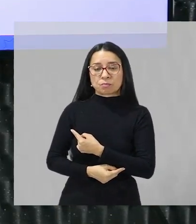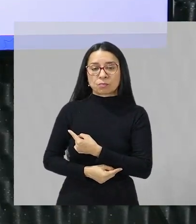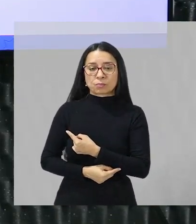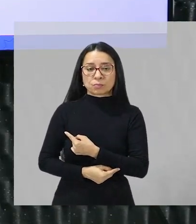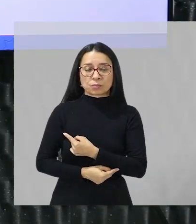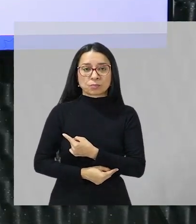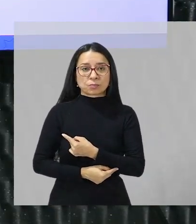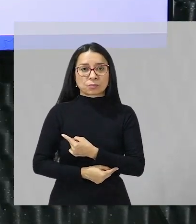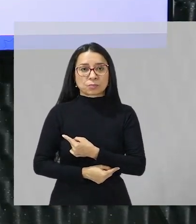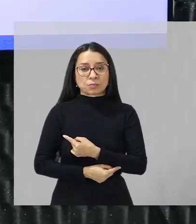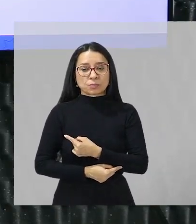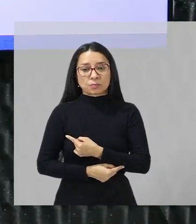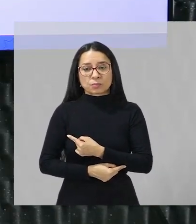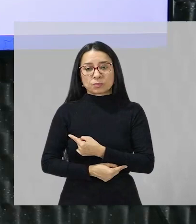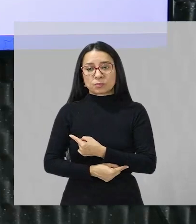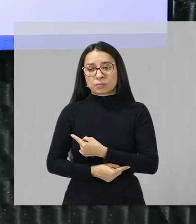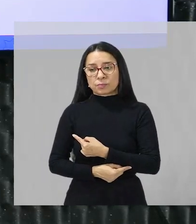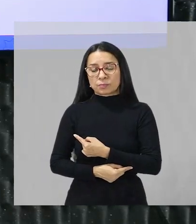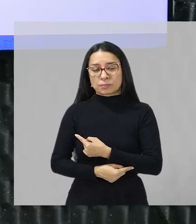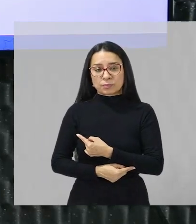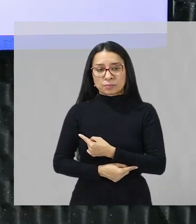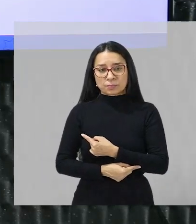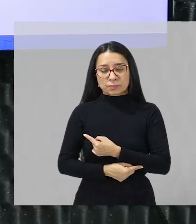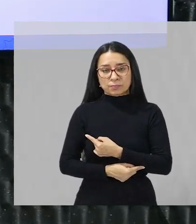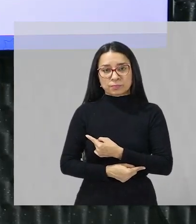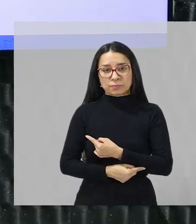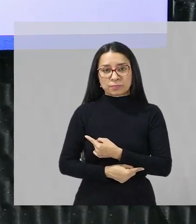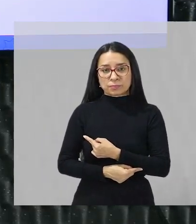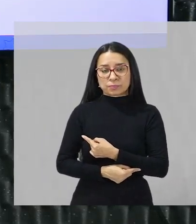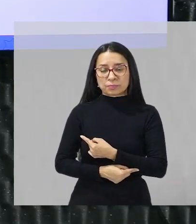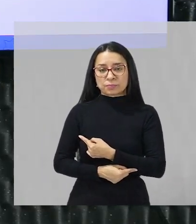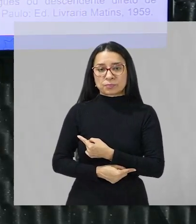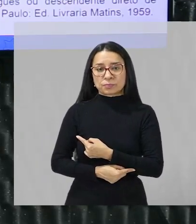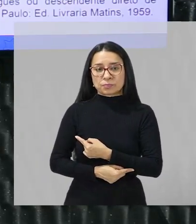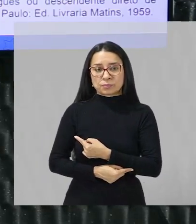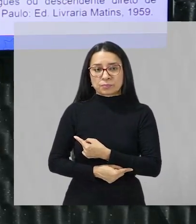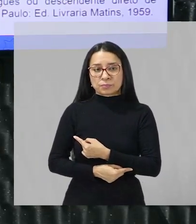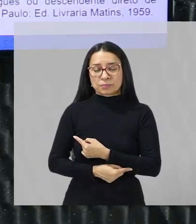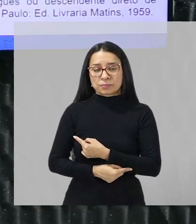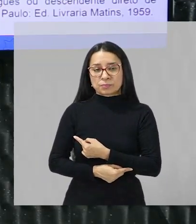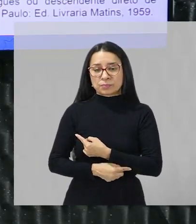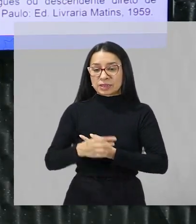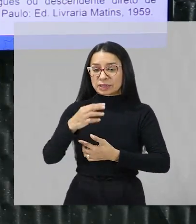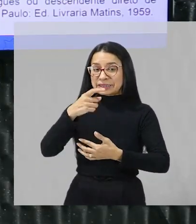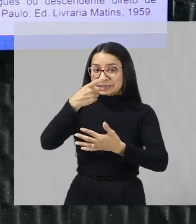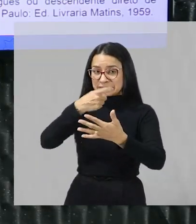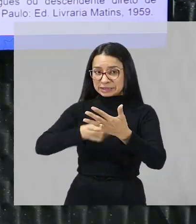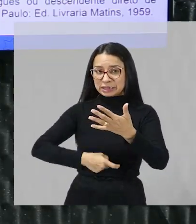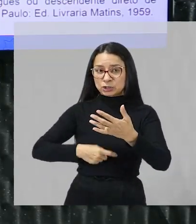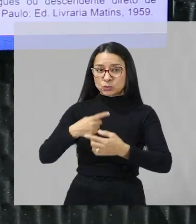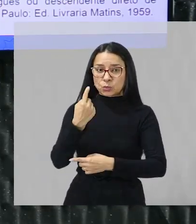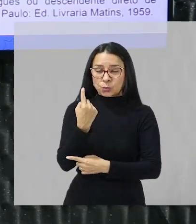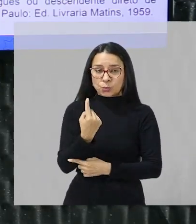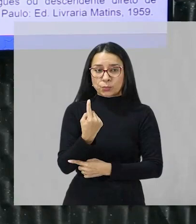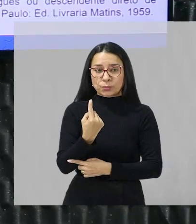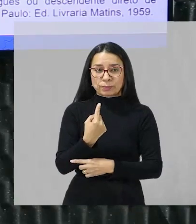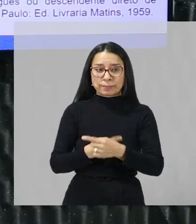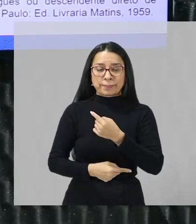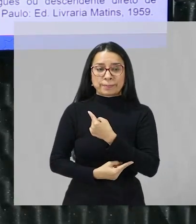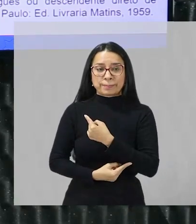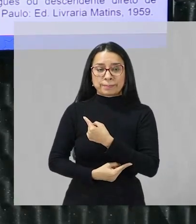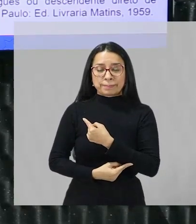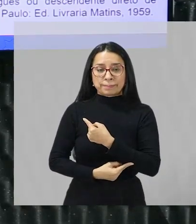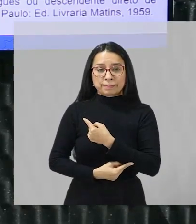mesma situação. Leia-os para responder a questão. Vamos lá. Texto 1. Trecho da obra Um Mulato,